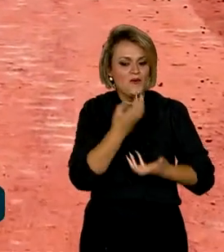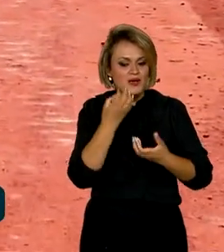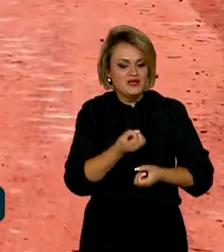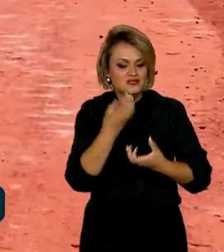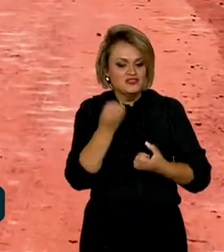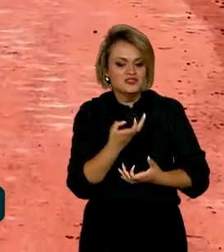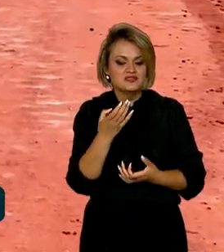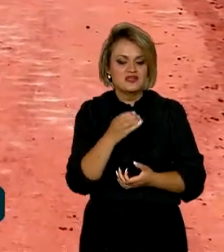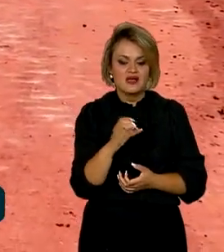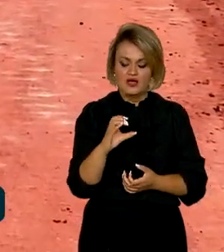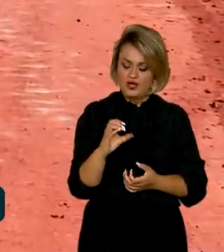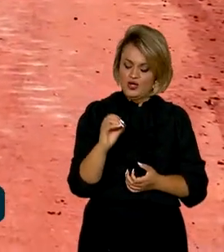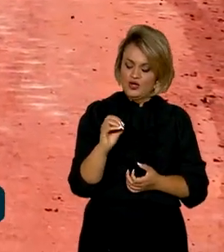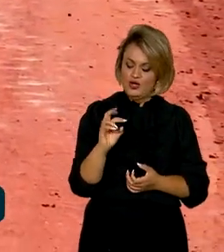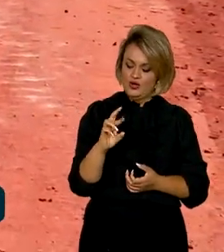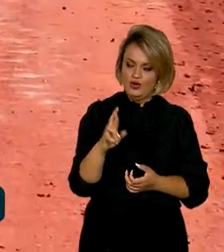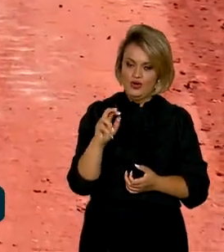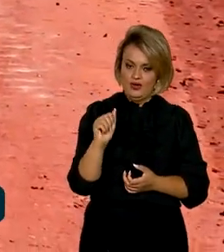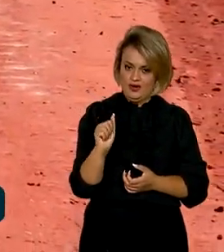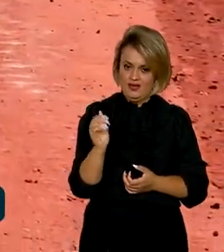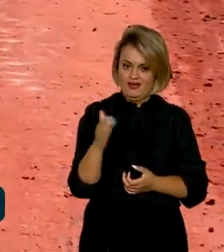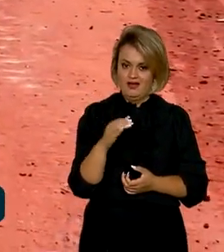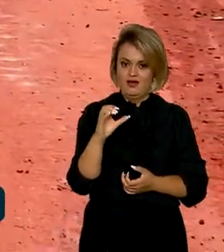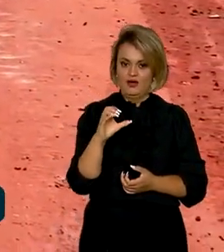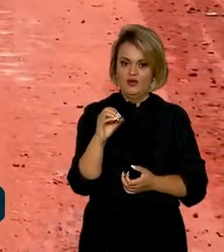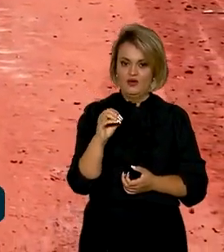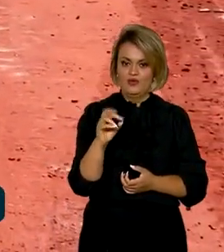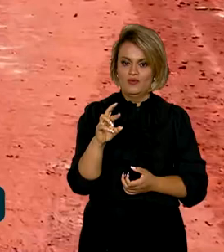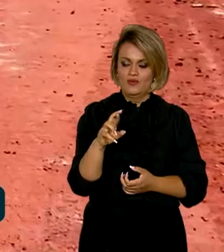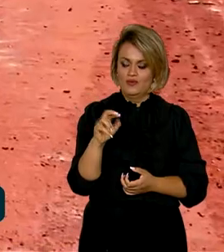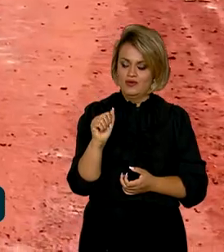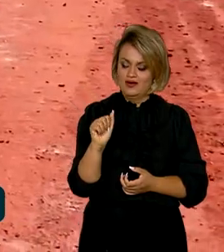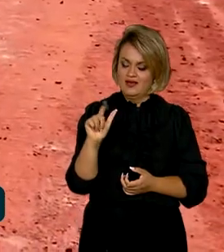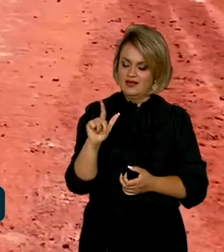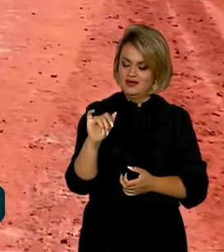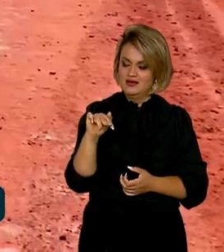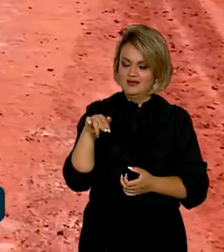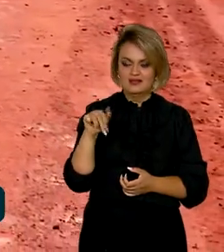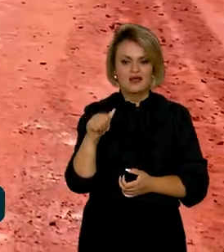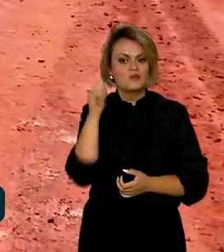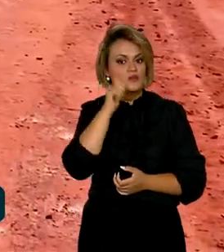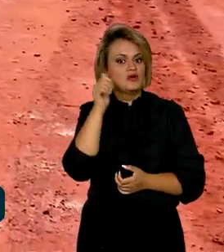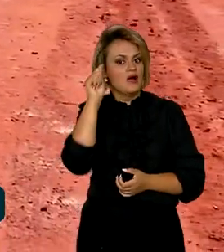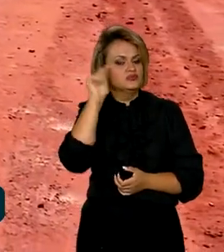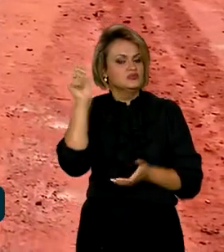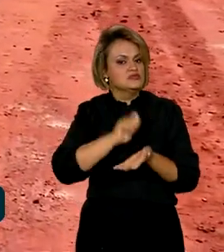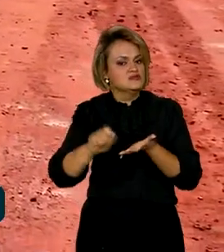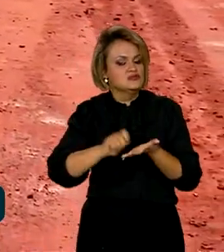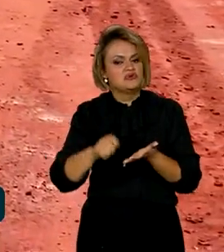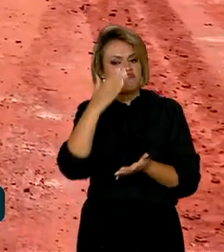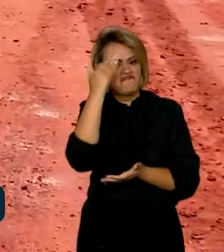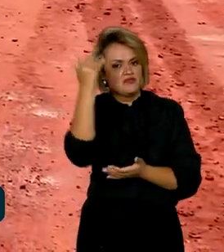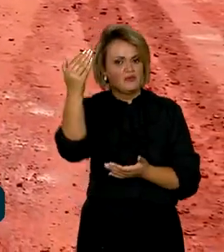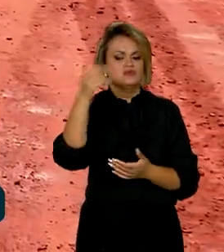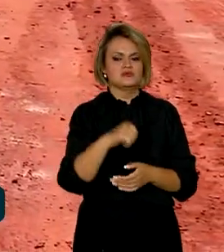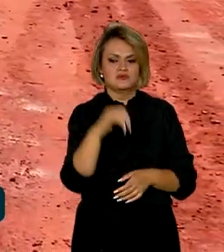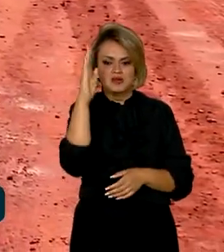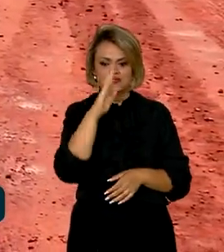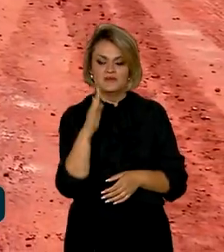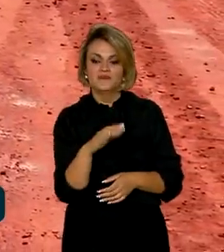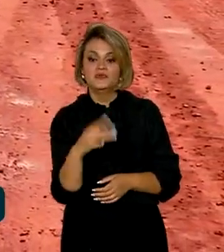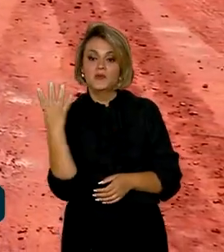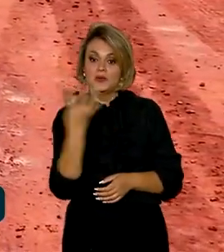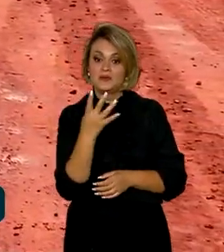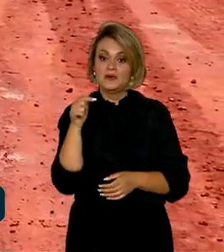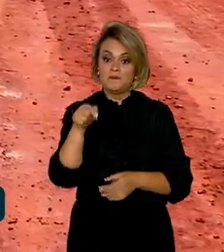contista goiana Cora Coralina, considerada uma das mais importantes escritoras brasileiras. Com mais de 44